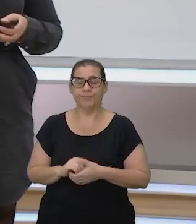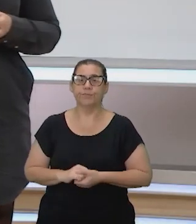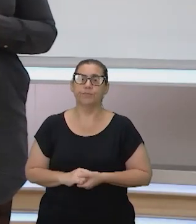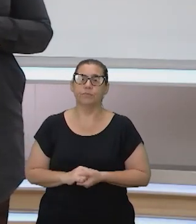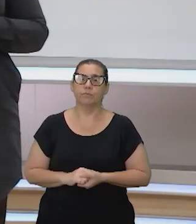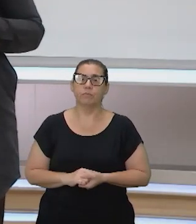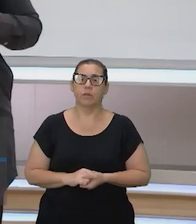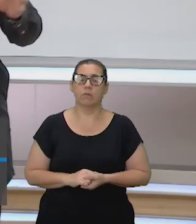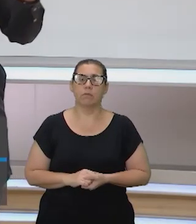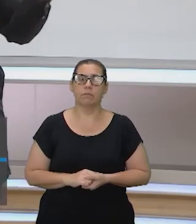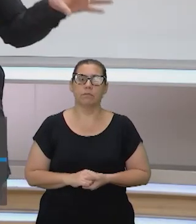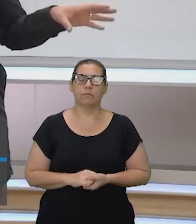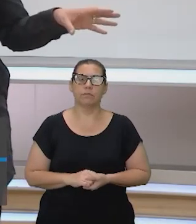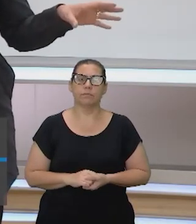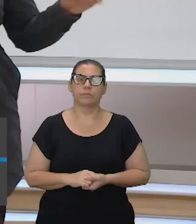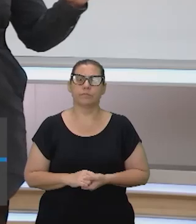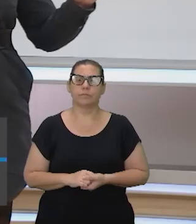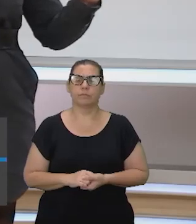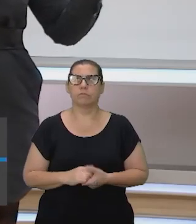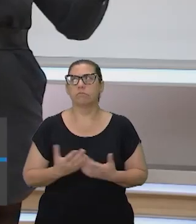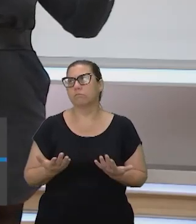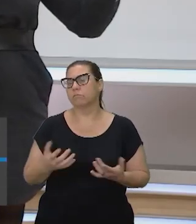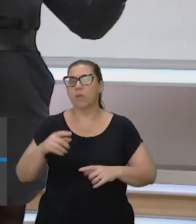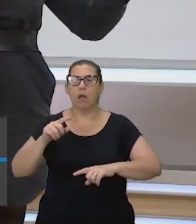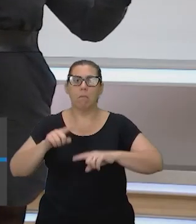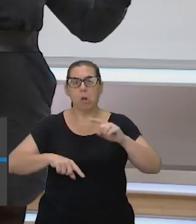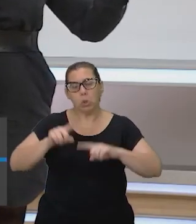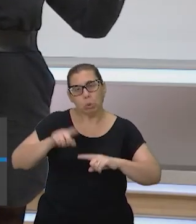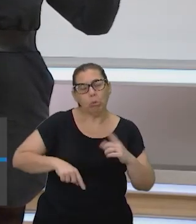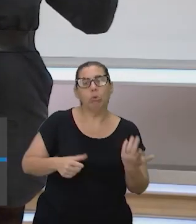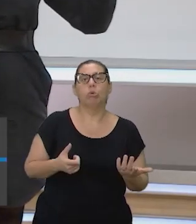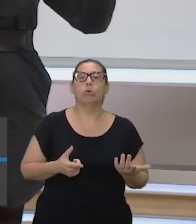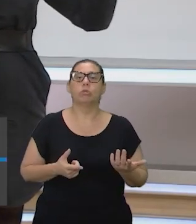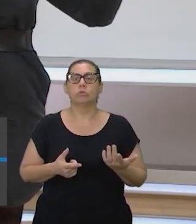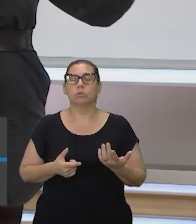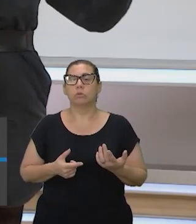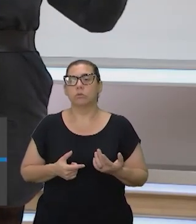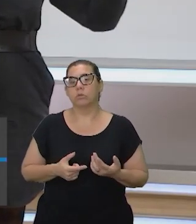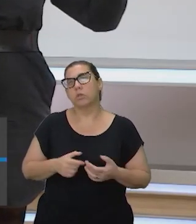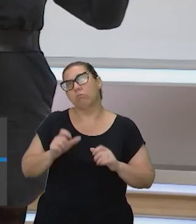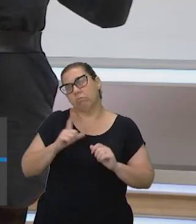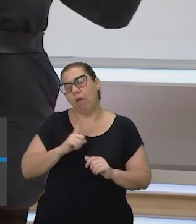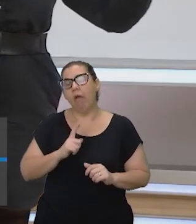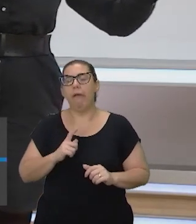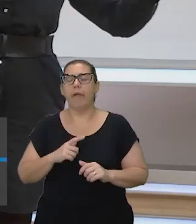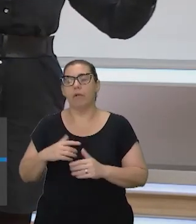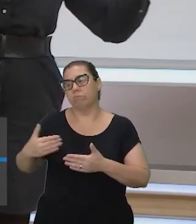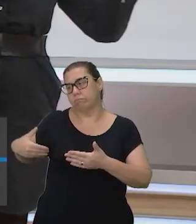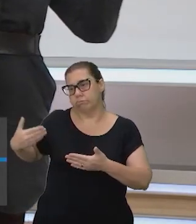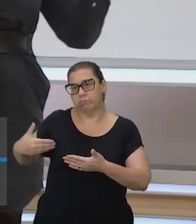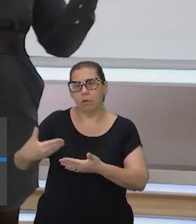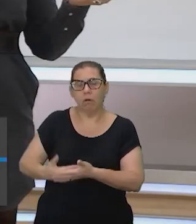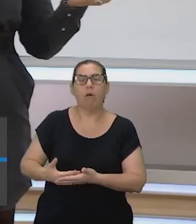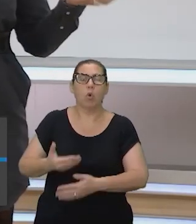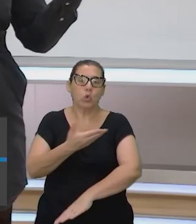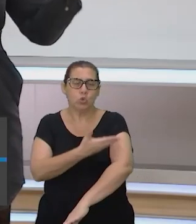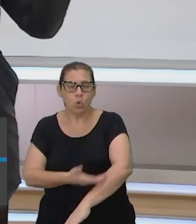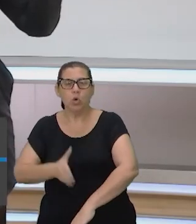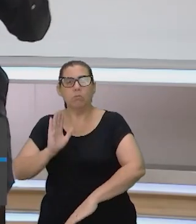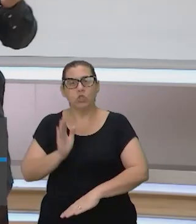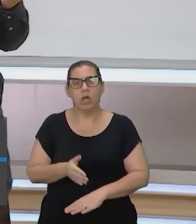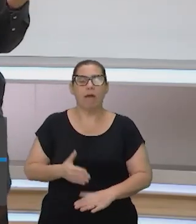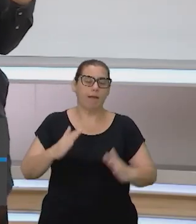né, algum elemento, alguma coisa, né, que pode existir no cotidiano, na casa de alguém, ou seja, são coisas,